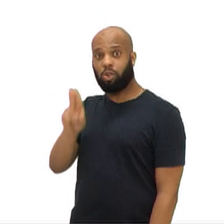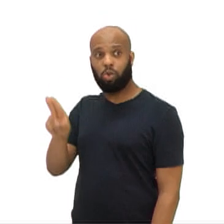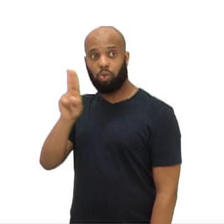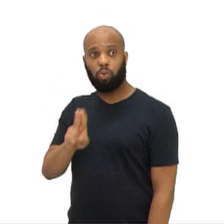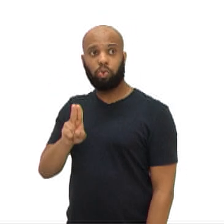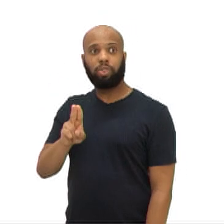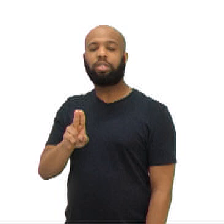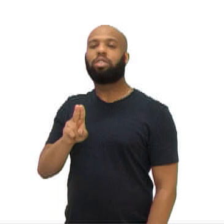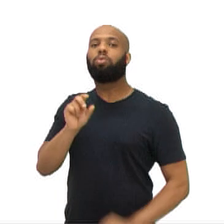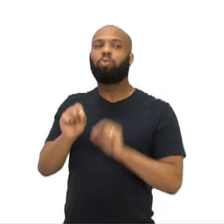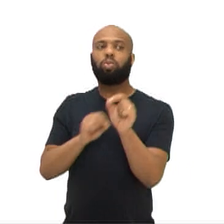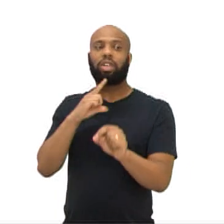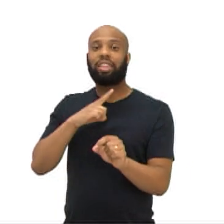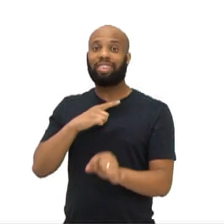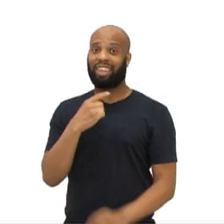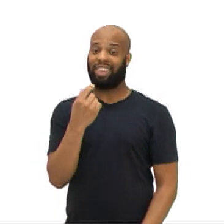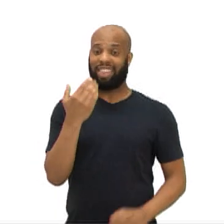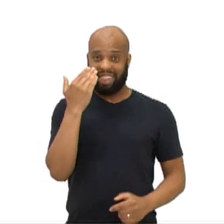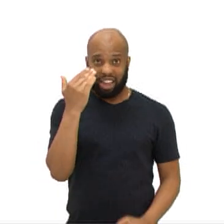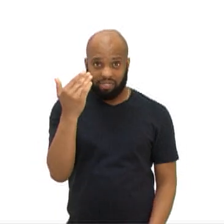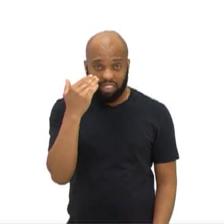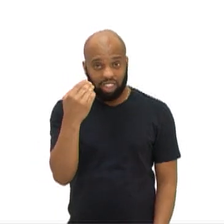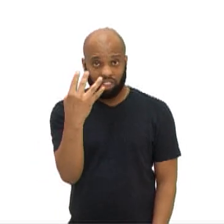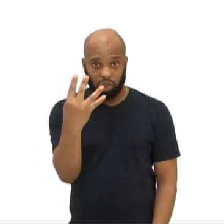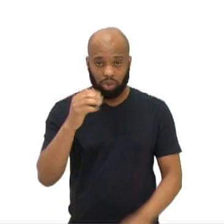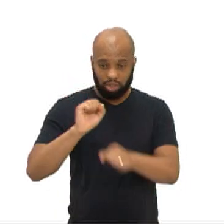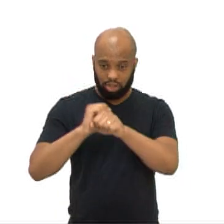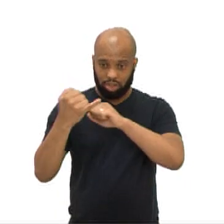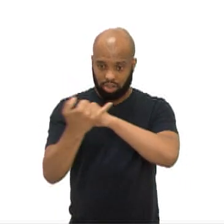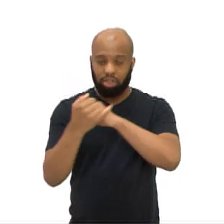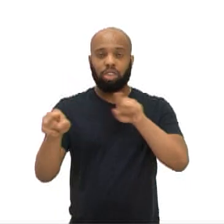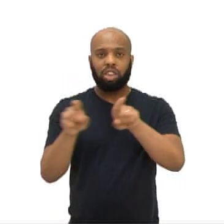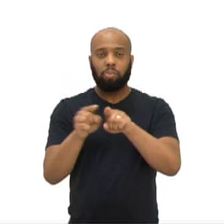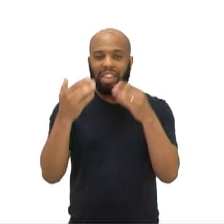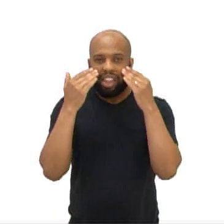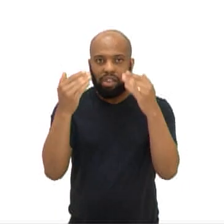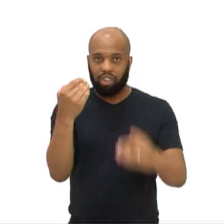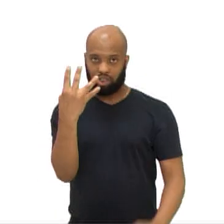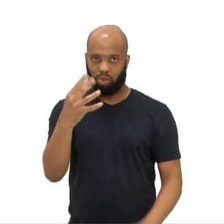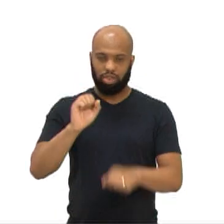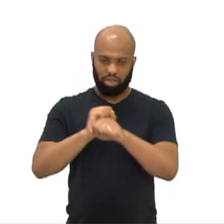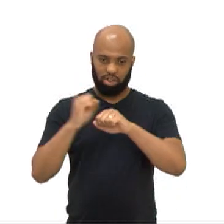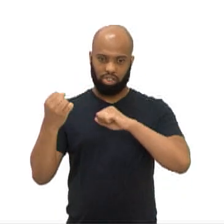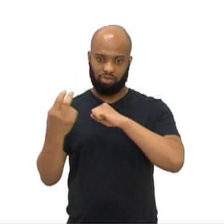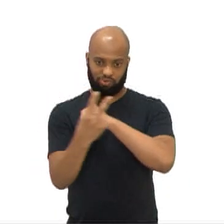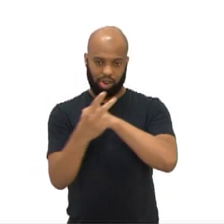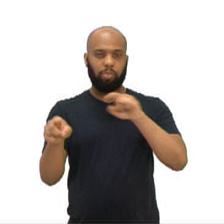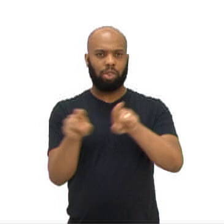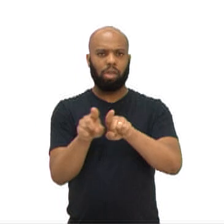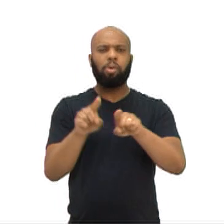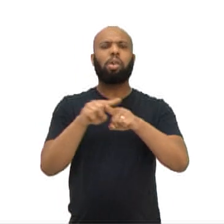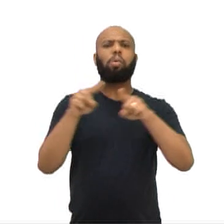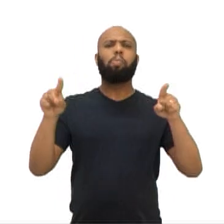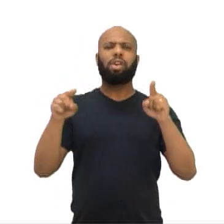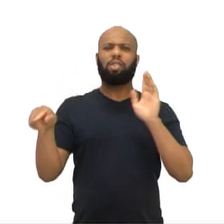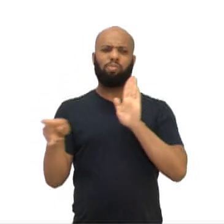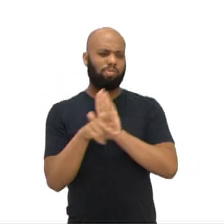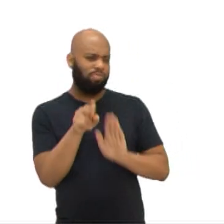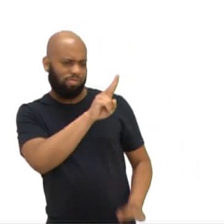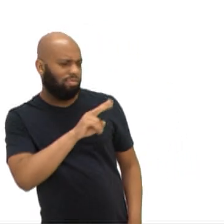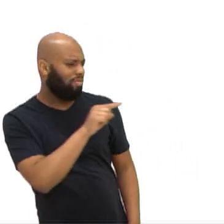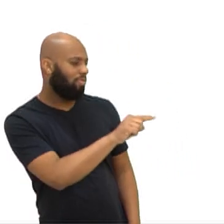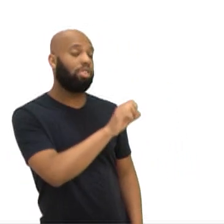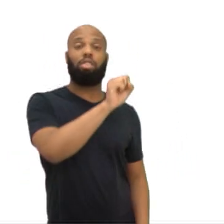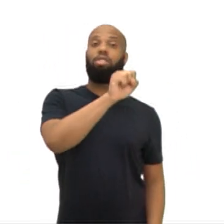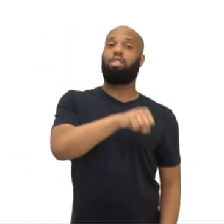utilizar simplesmente delante de 4 adjetivos e 4 advérbios. Mas, professor, adjetivo e advérbio não é justamente com o muy?